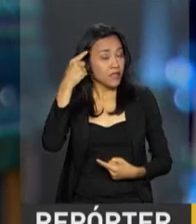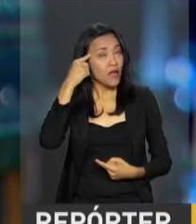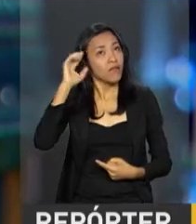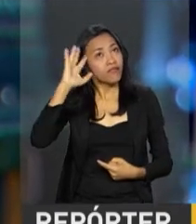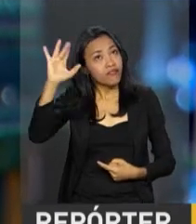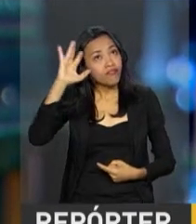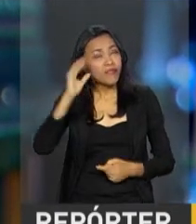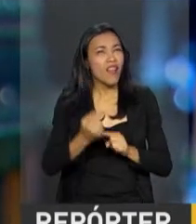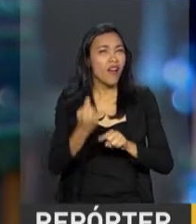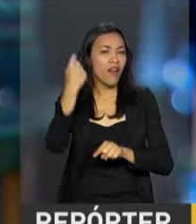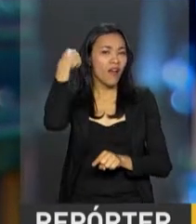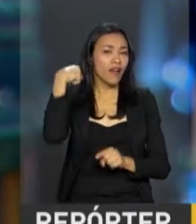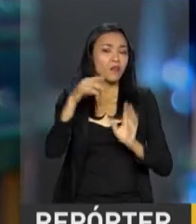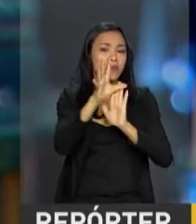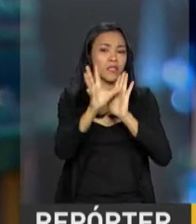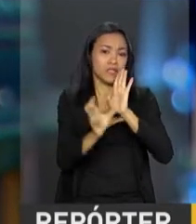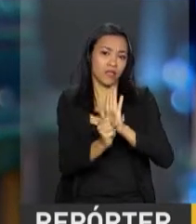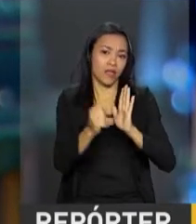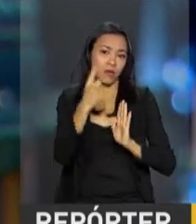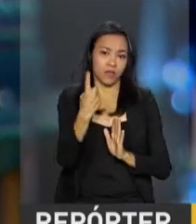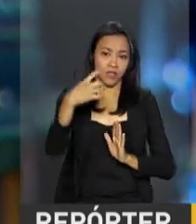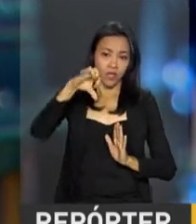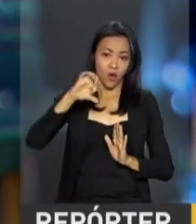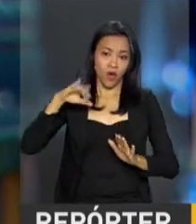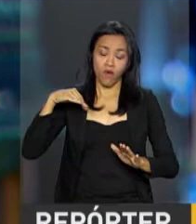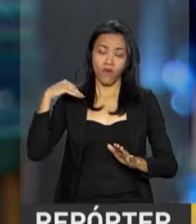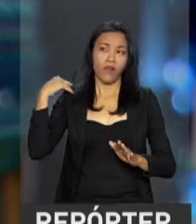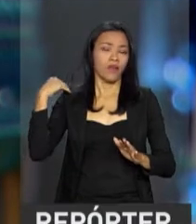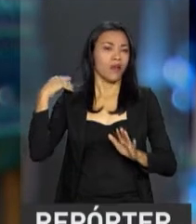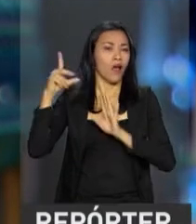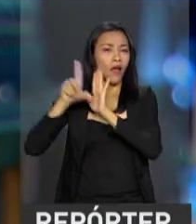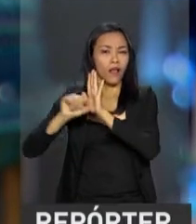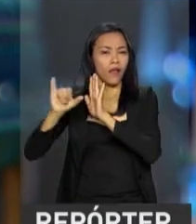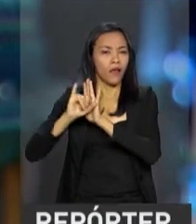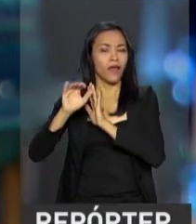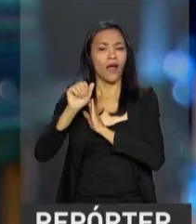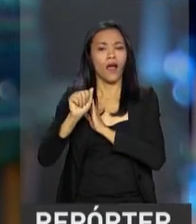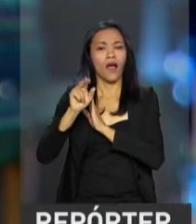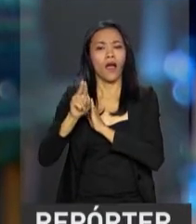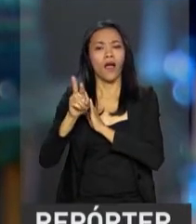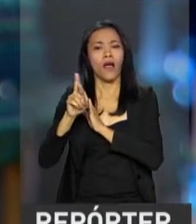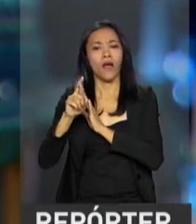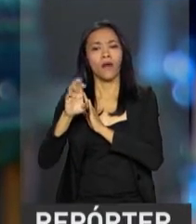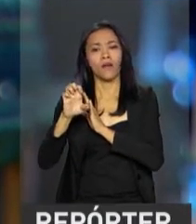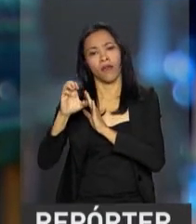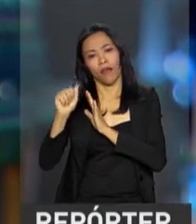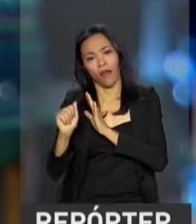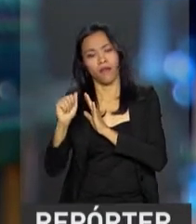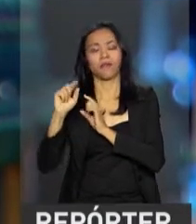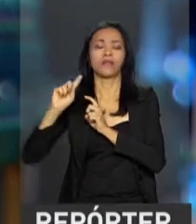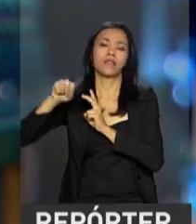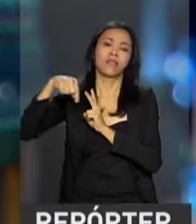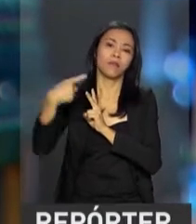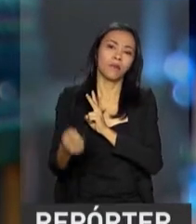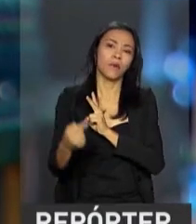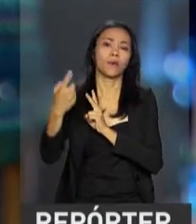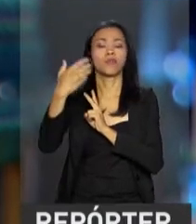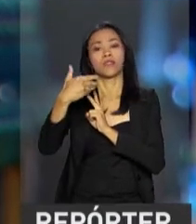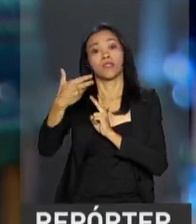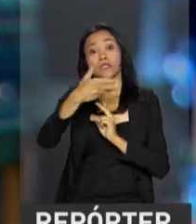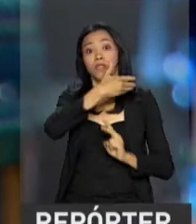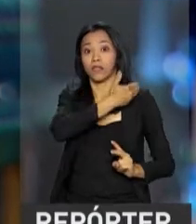do século XIX para cá, desde a Lei Áurea, passando pela